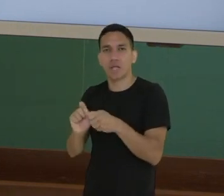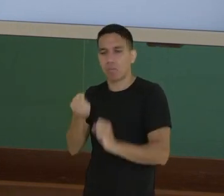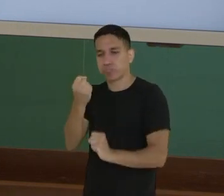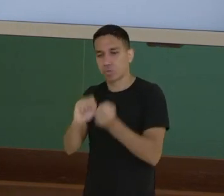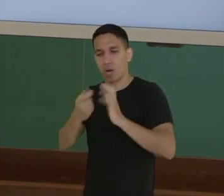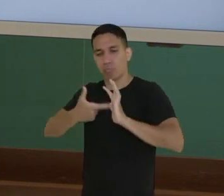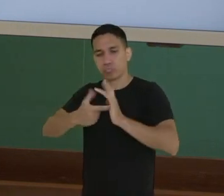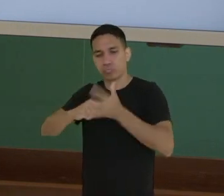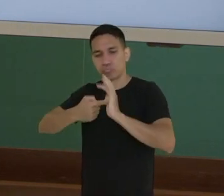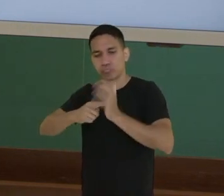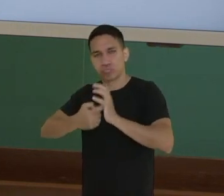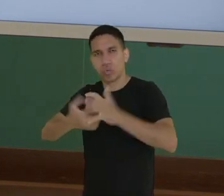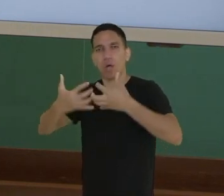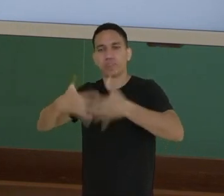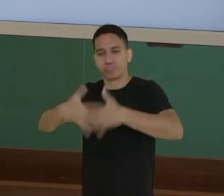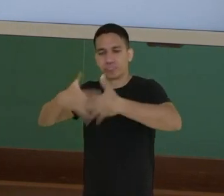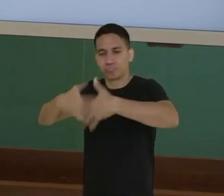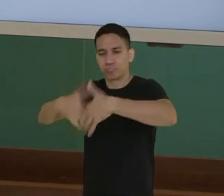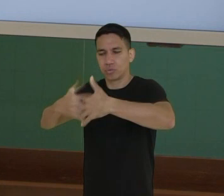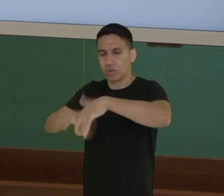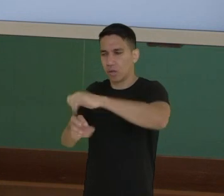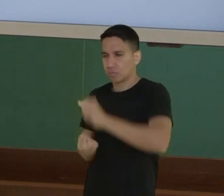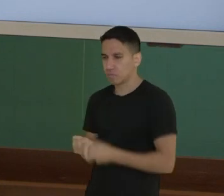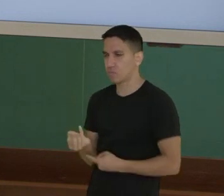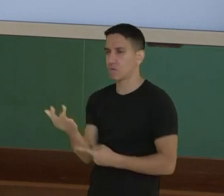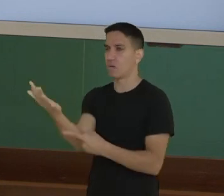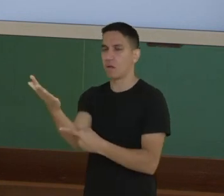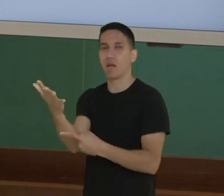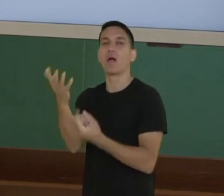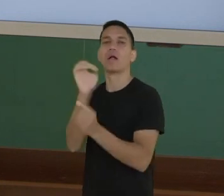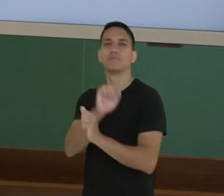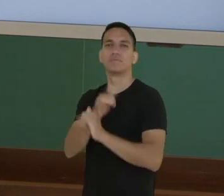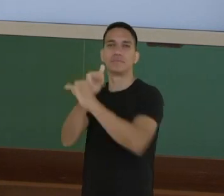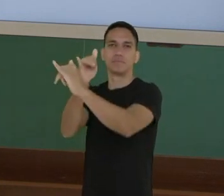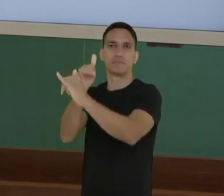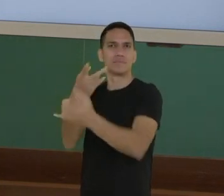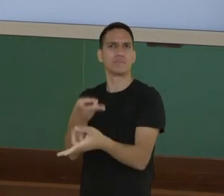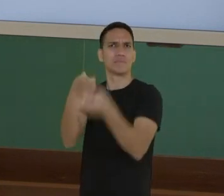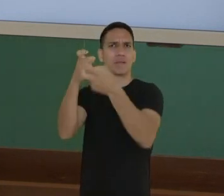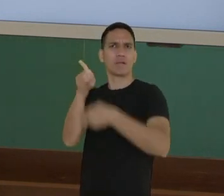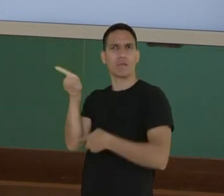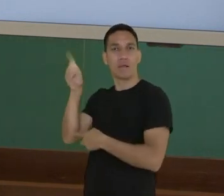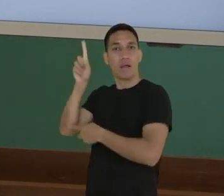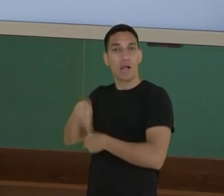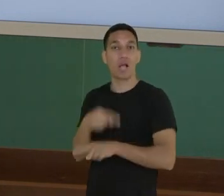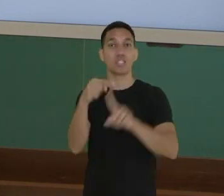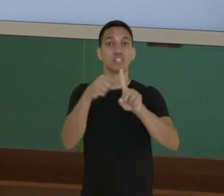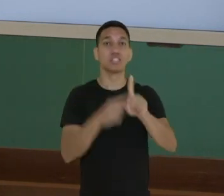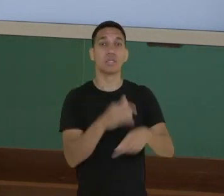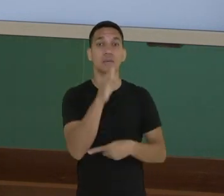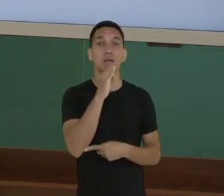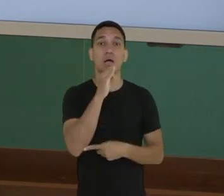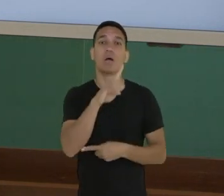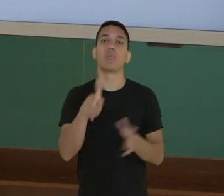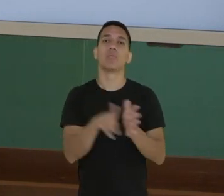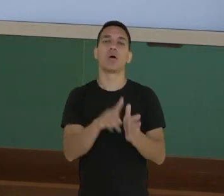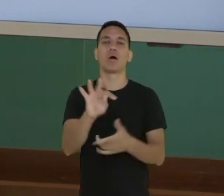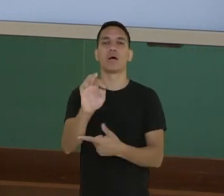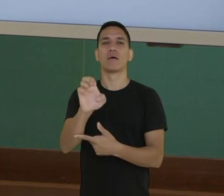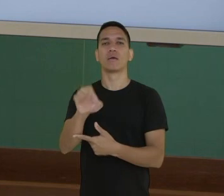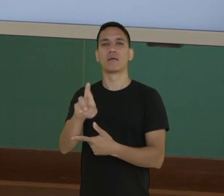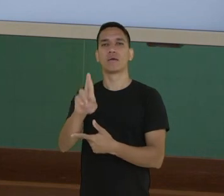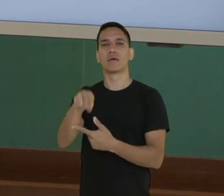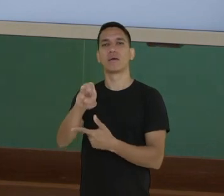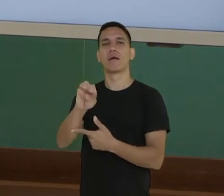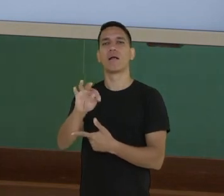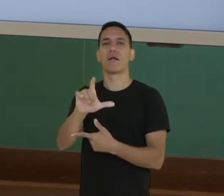toca um gerador, que por si só vai para a rede, né? Perceba que isso aqui é um exemplo de uma usina termoelétrica,